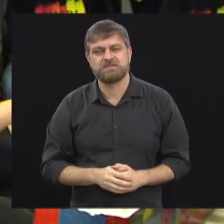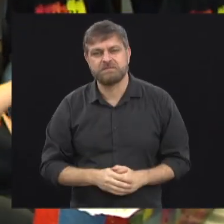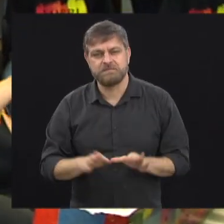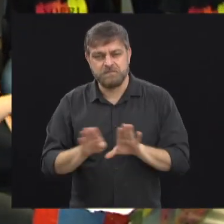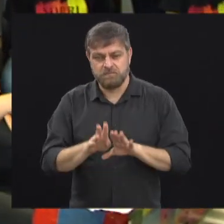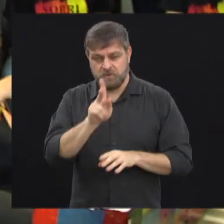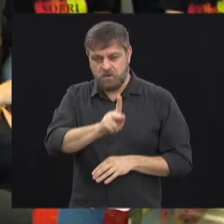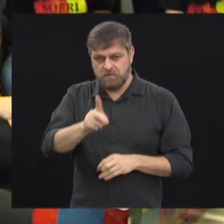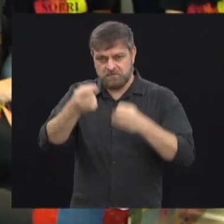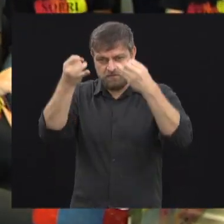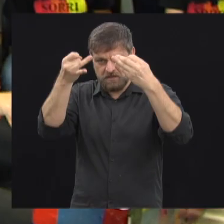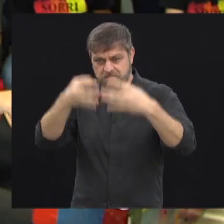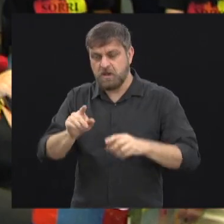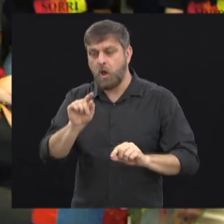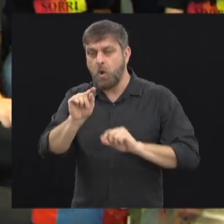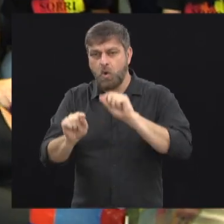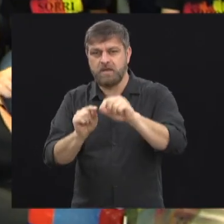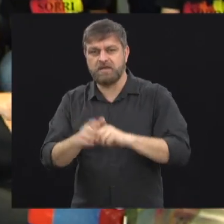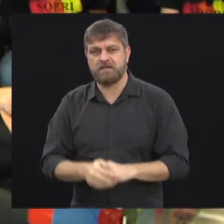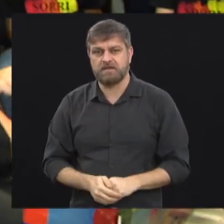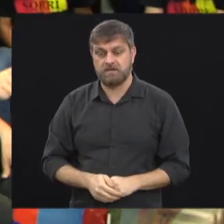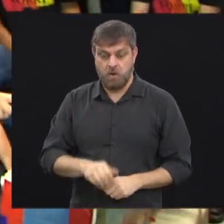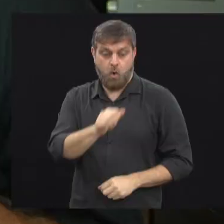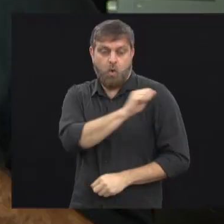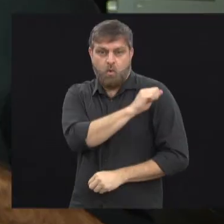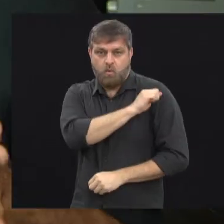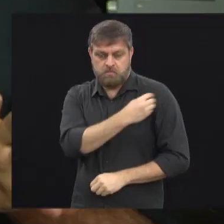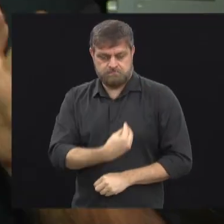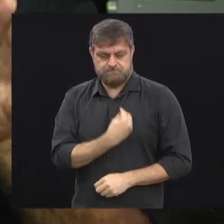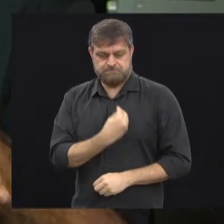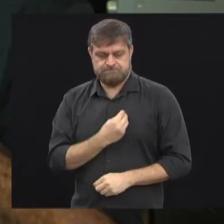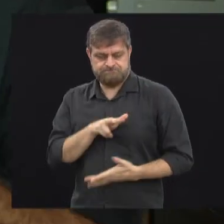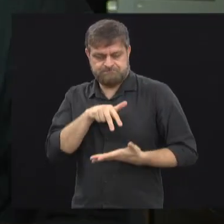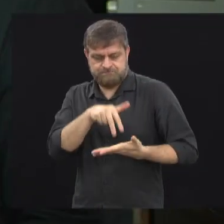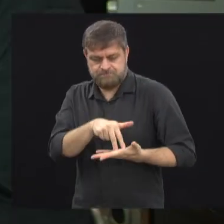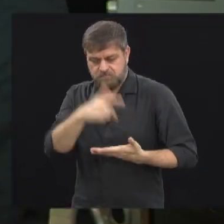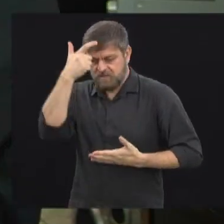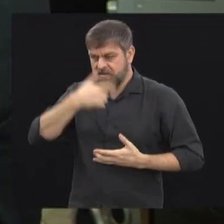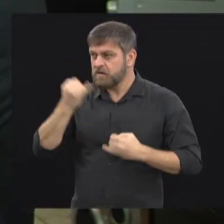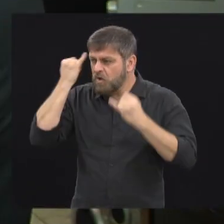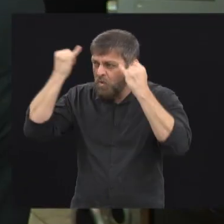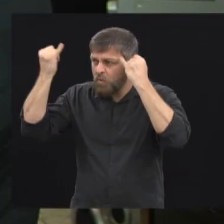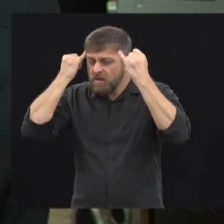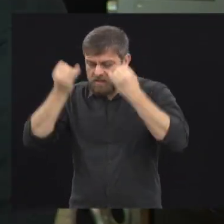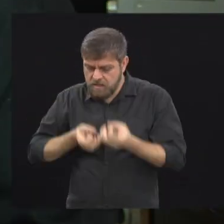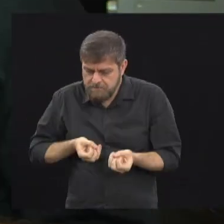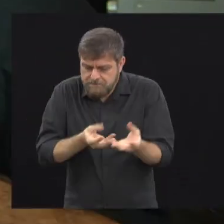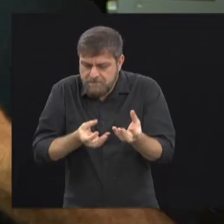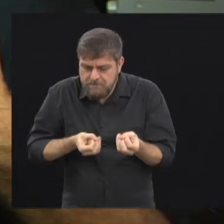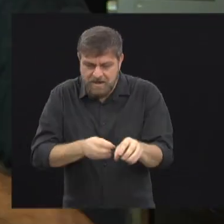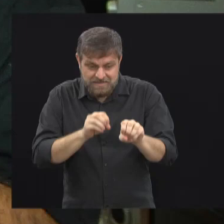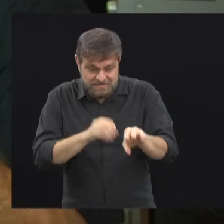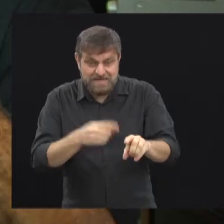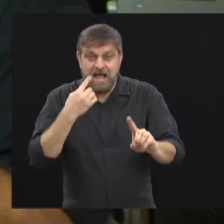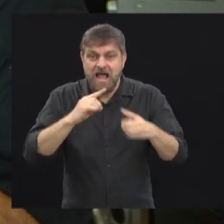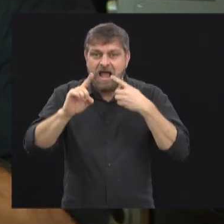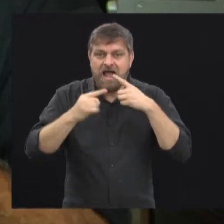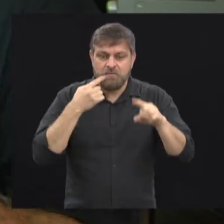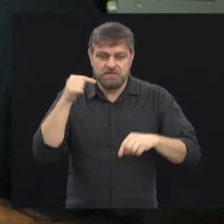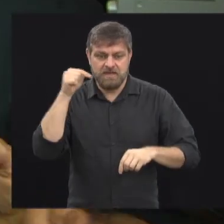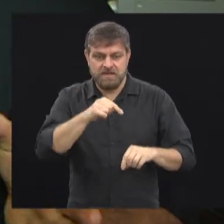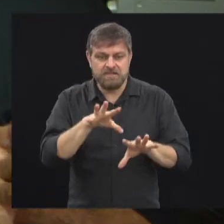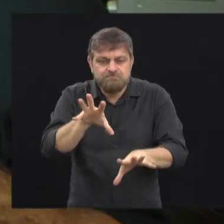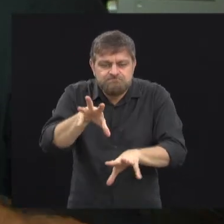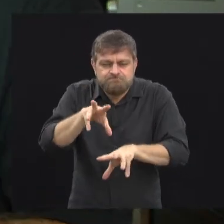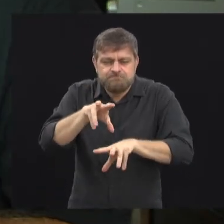destacados pelo professor é a participação dos alunos. A partir do momento que eu componho e passo a música para eles, a música passa a